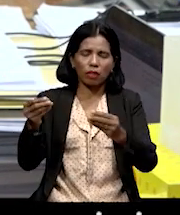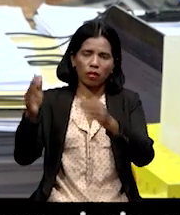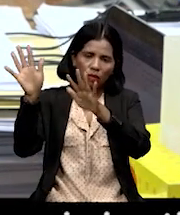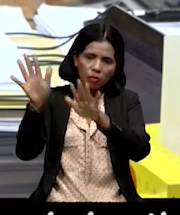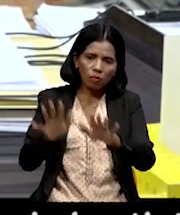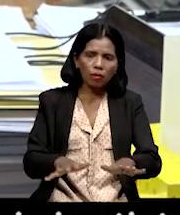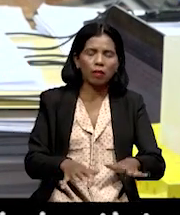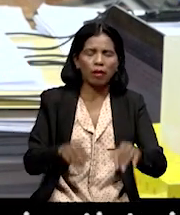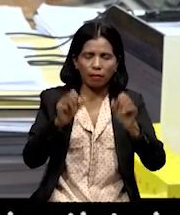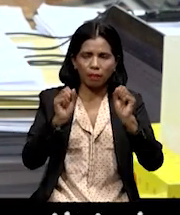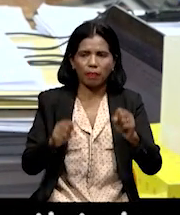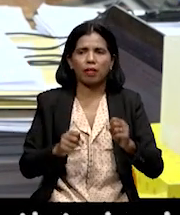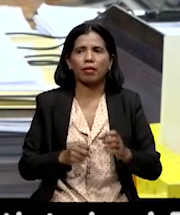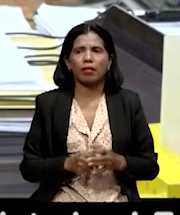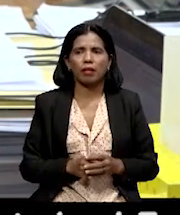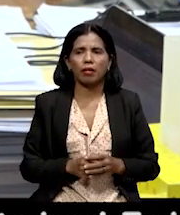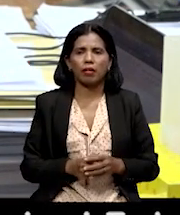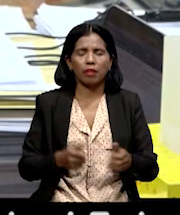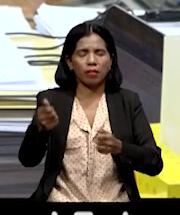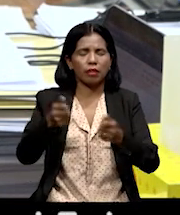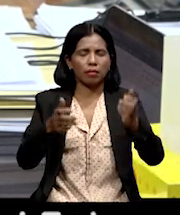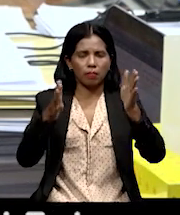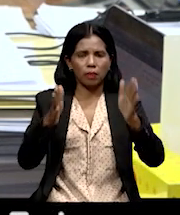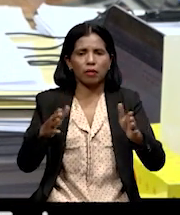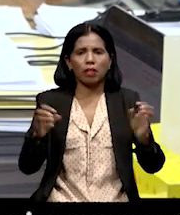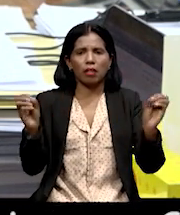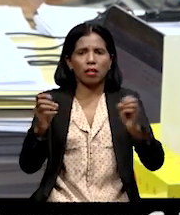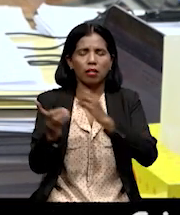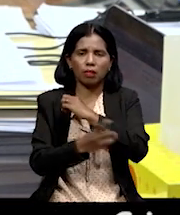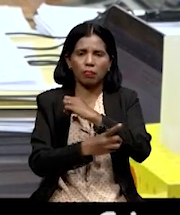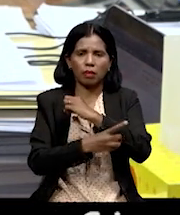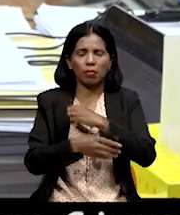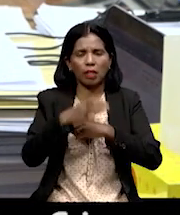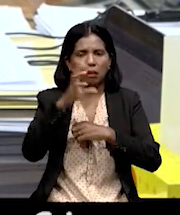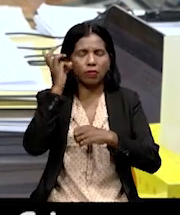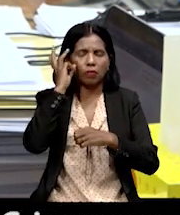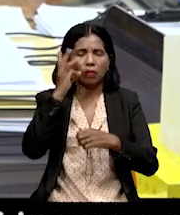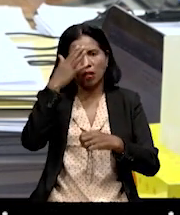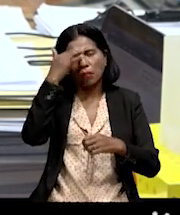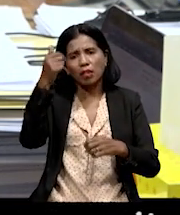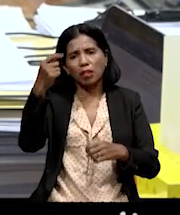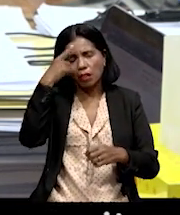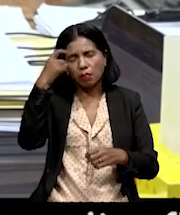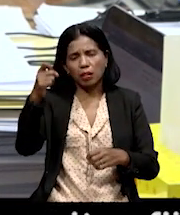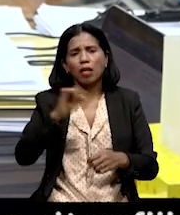mas, motorista ser lá indisciplinar. Também sei da rua até ter, né? Balum,